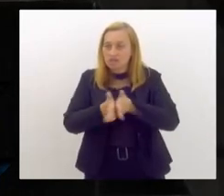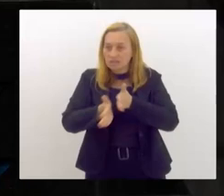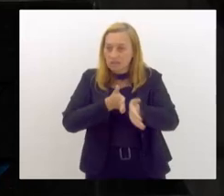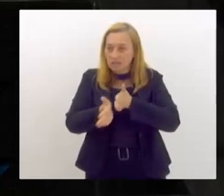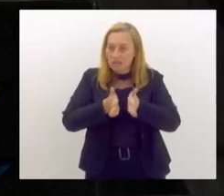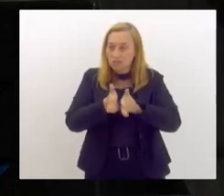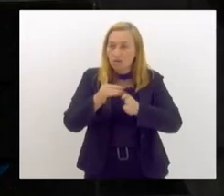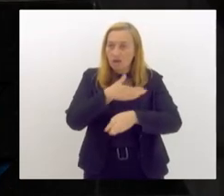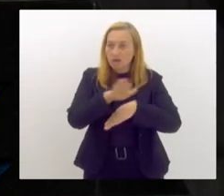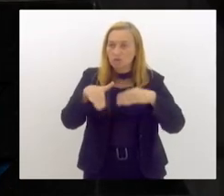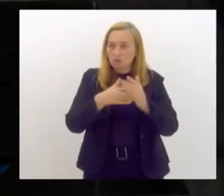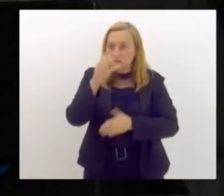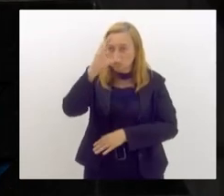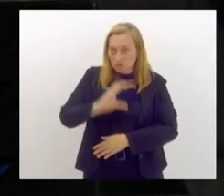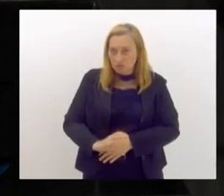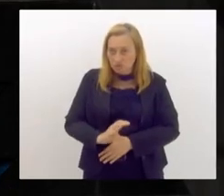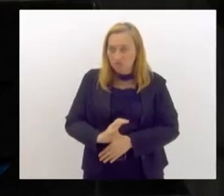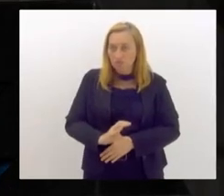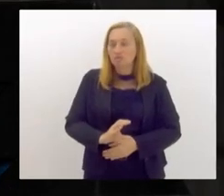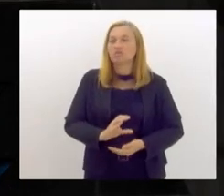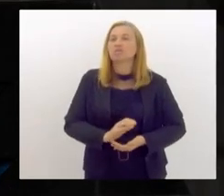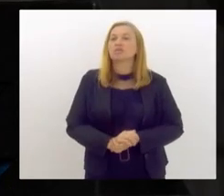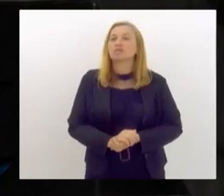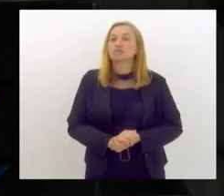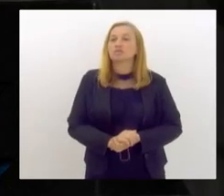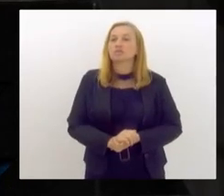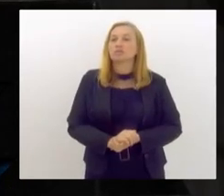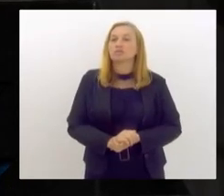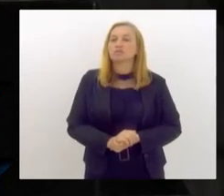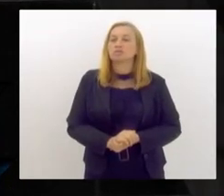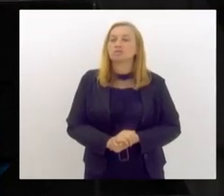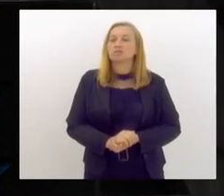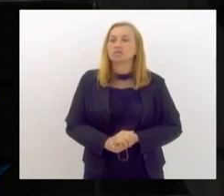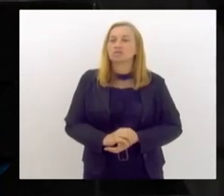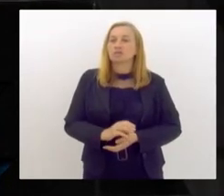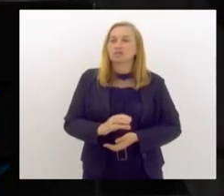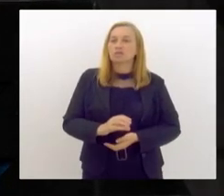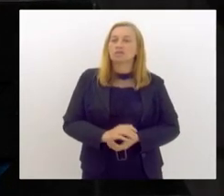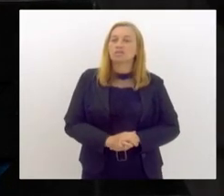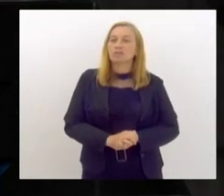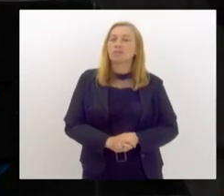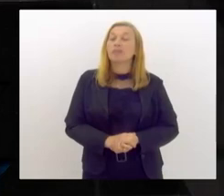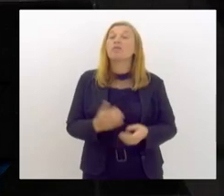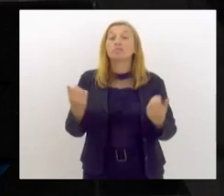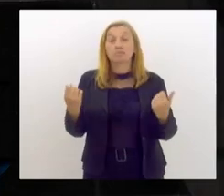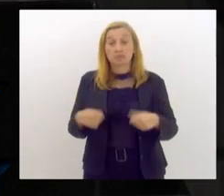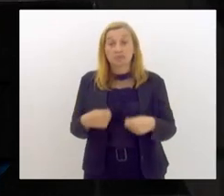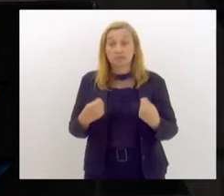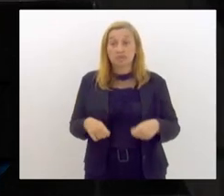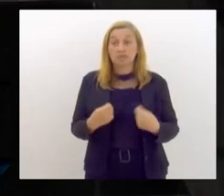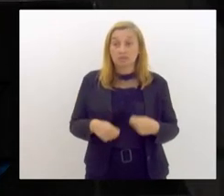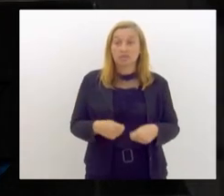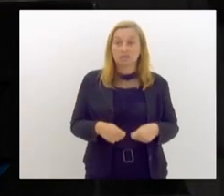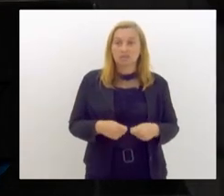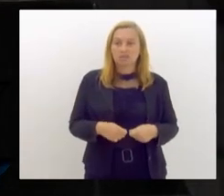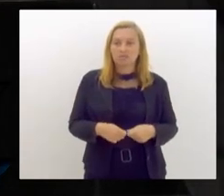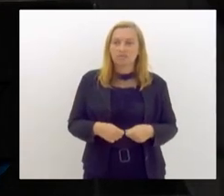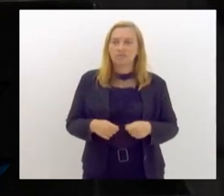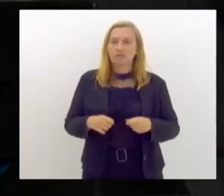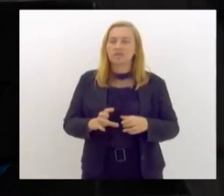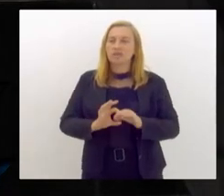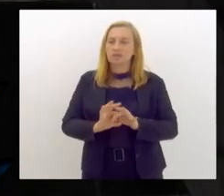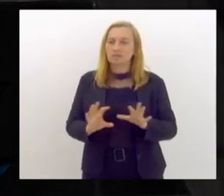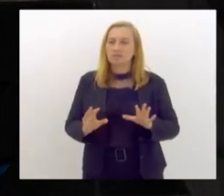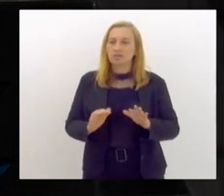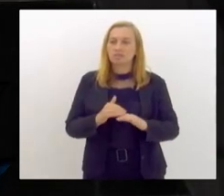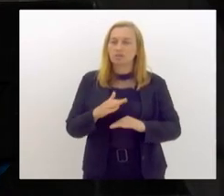trânsito cidadão e a concretização da cidadania que precisa ser alargada e